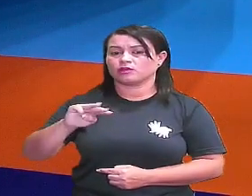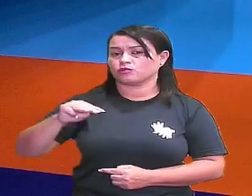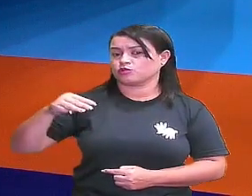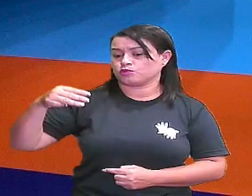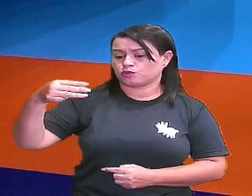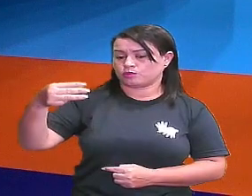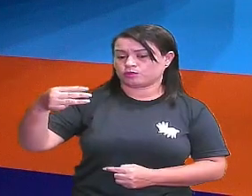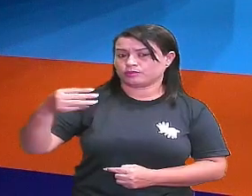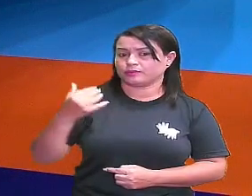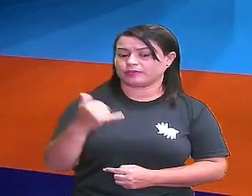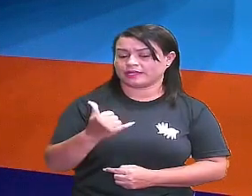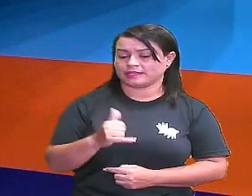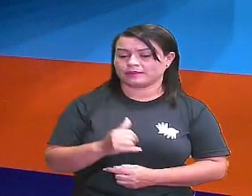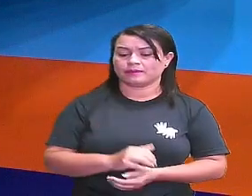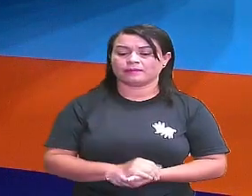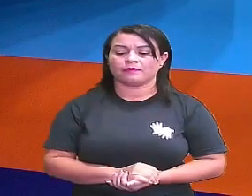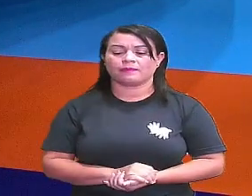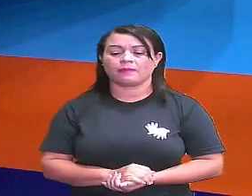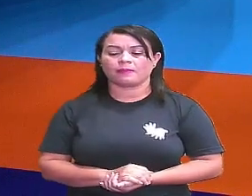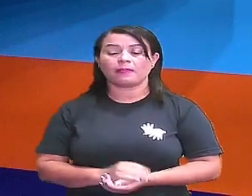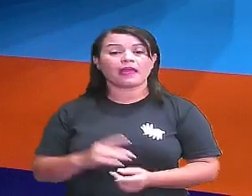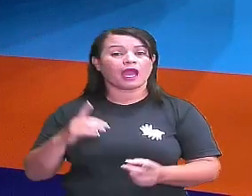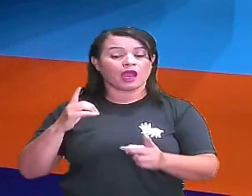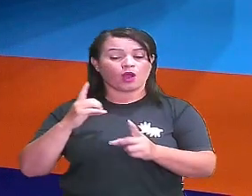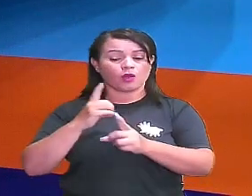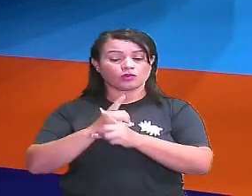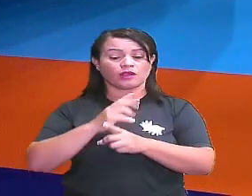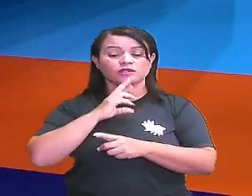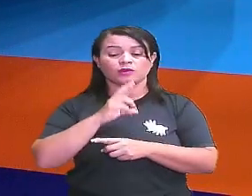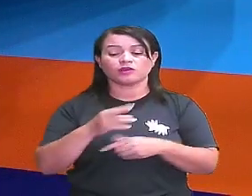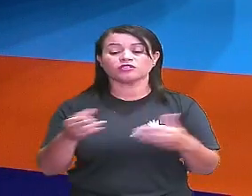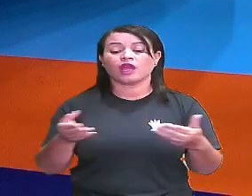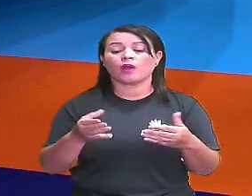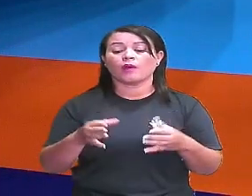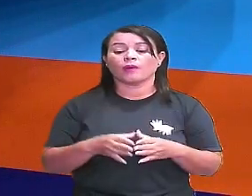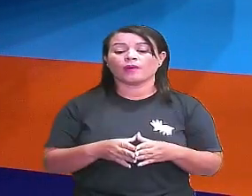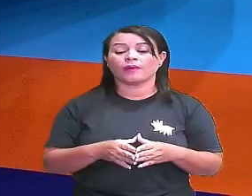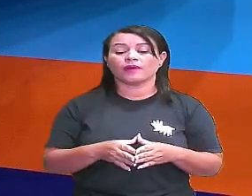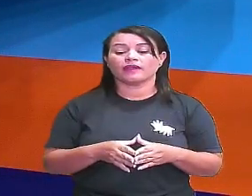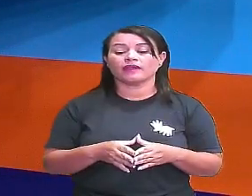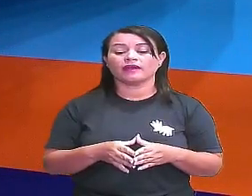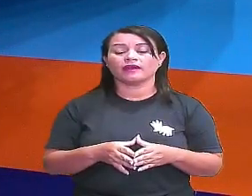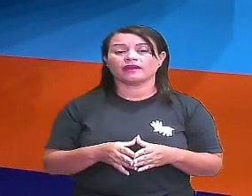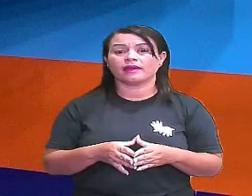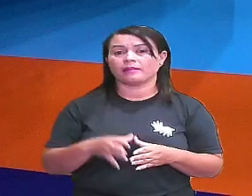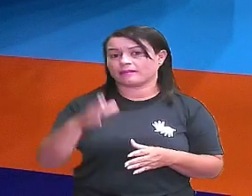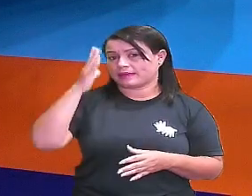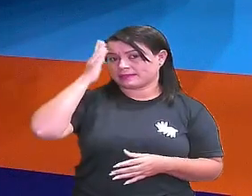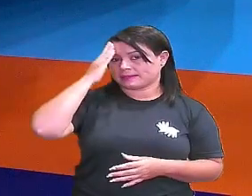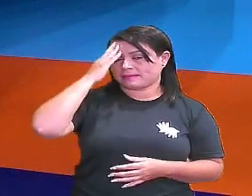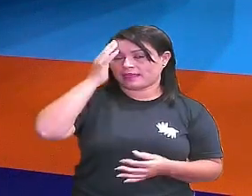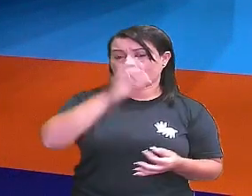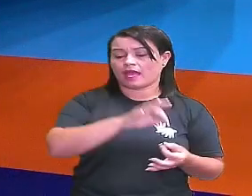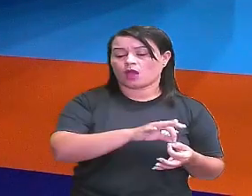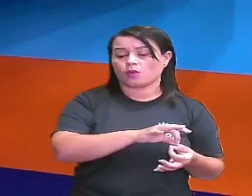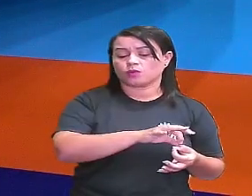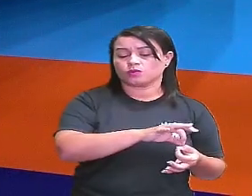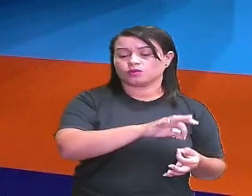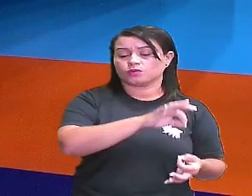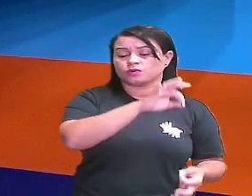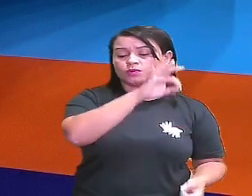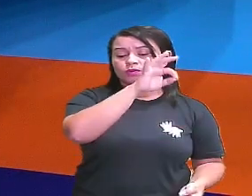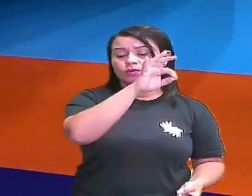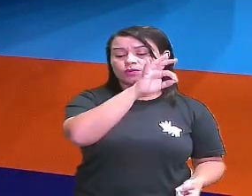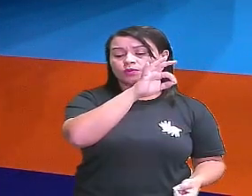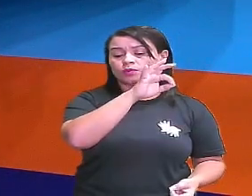cúbicos. Beleza? Achou? O que é que a gente vai fazer agora? Eu pego, para saber a altura, eu vou pegar